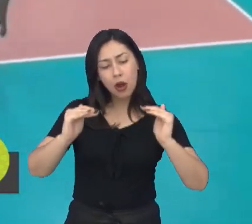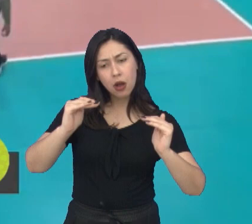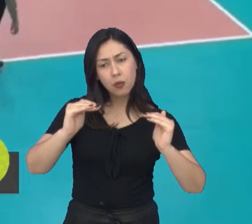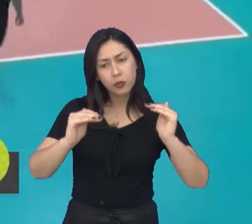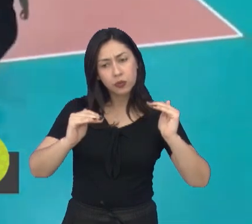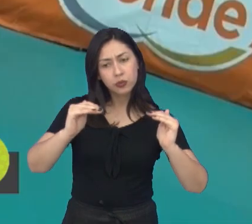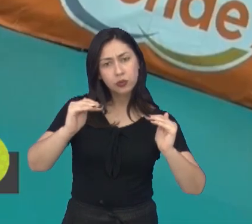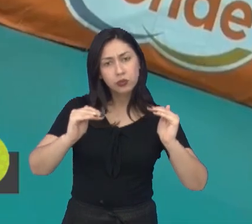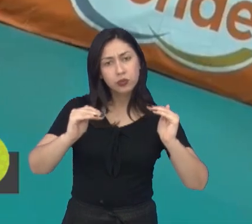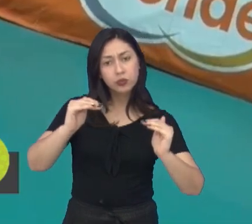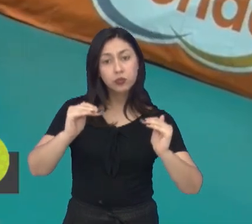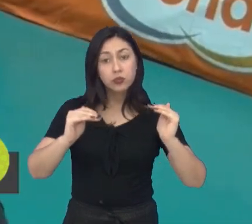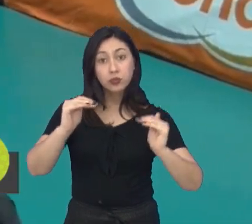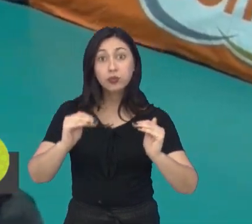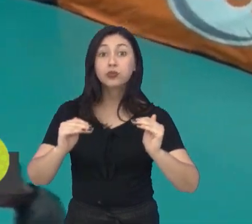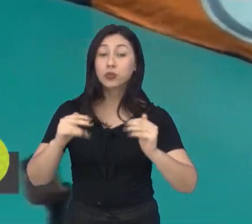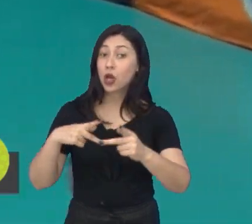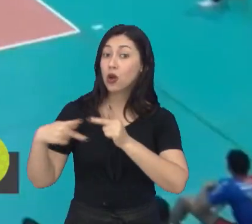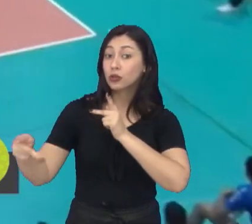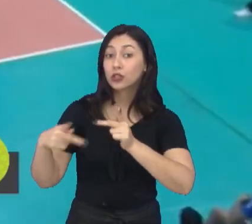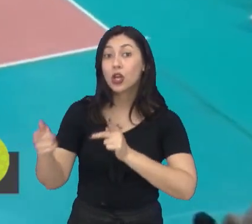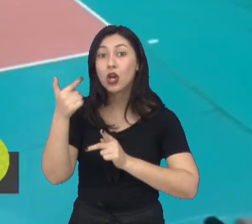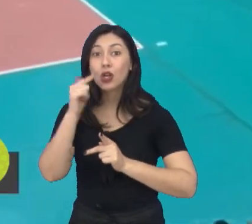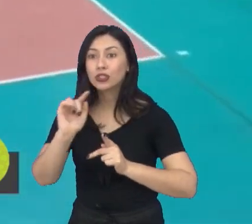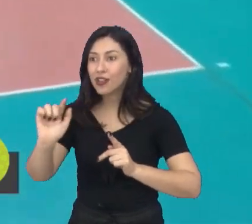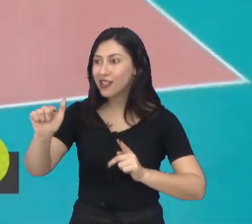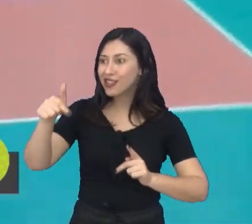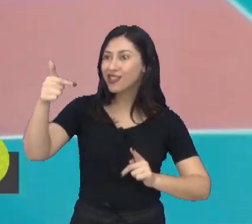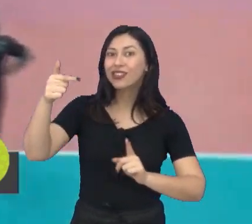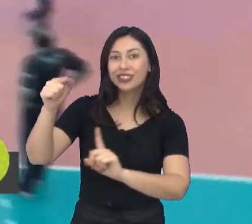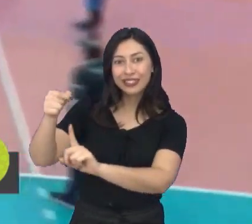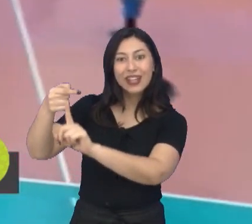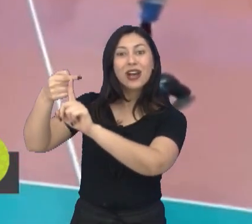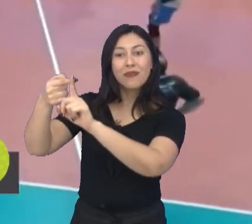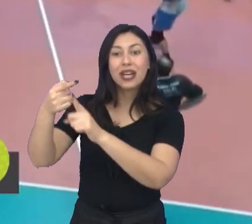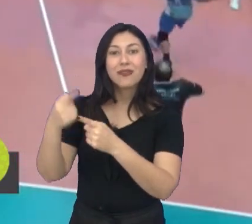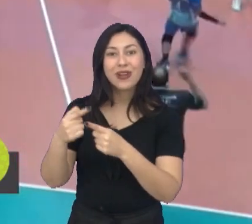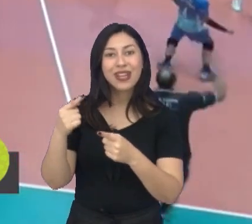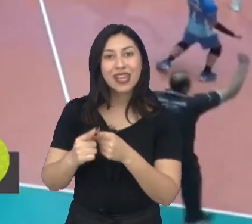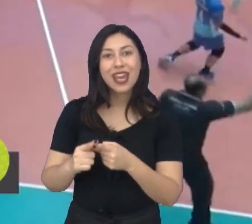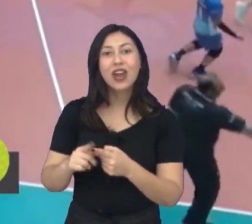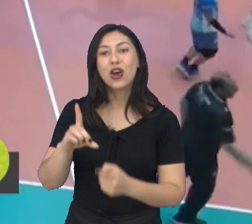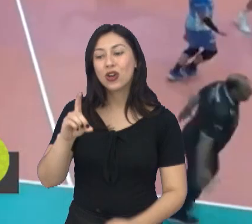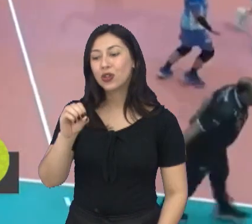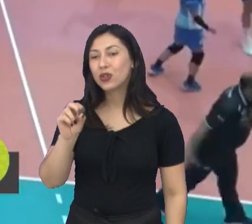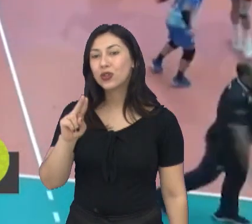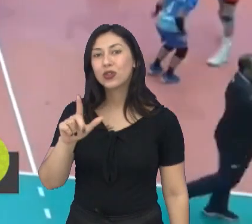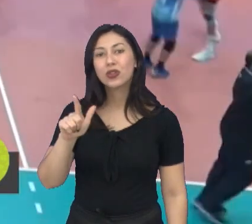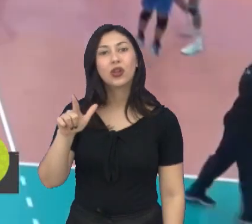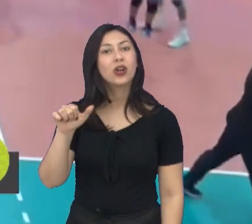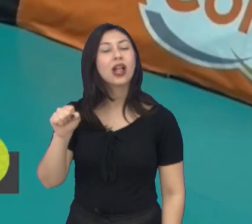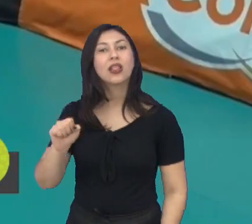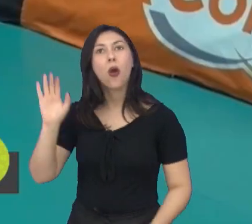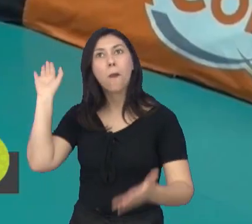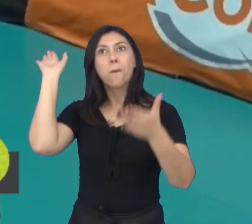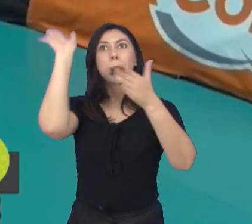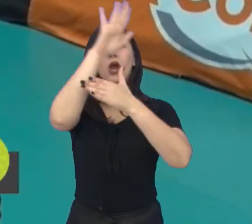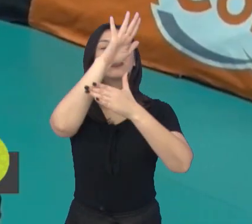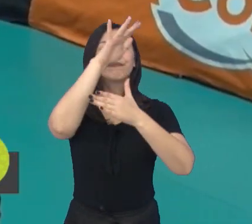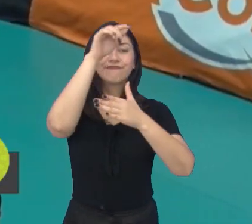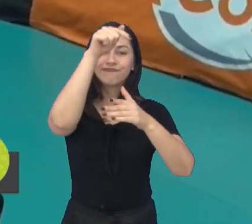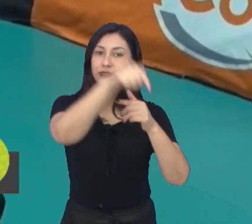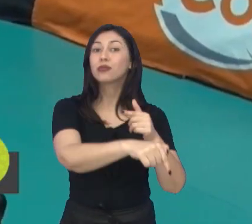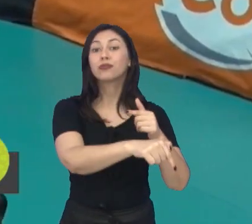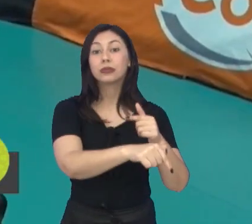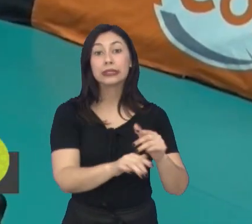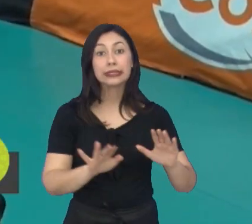de pontos. O São José chegou a abrir 2 de vantagem após o ace de Douglas Souza, fazendo 10-8. A partir